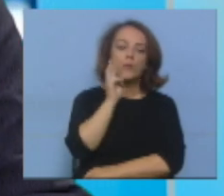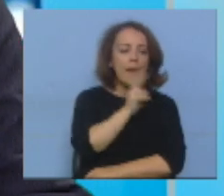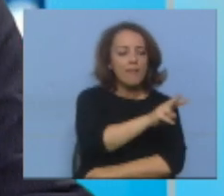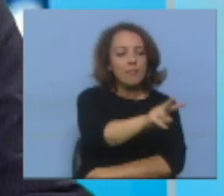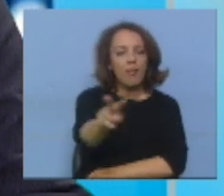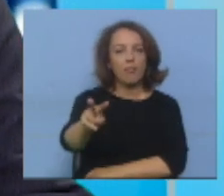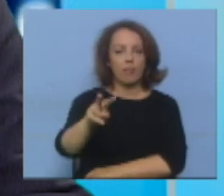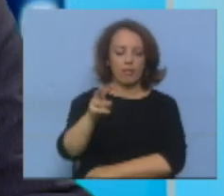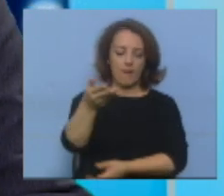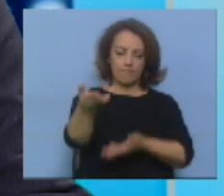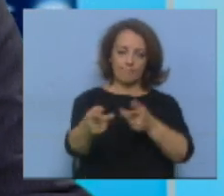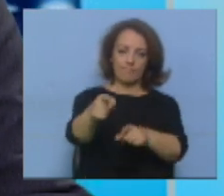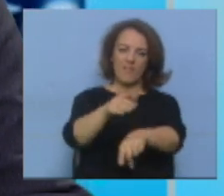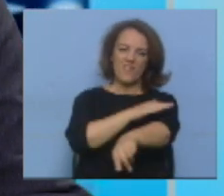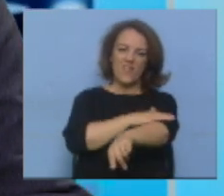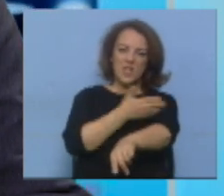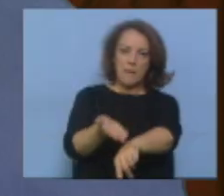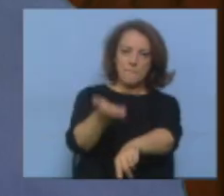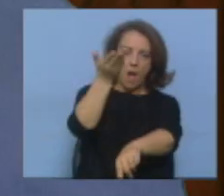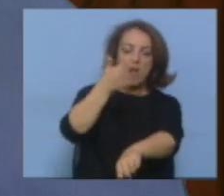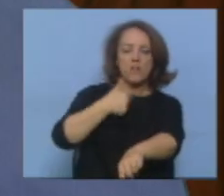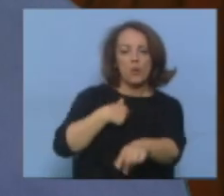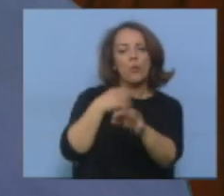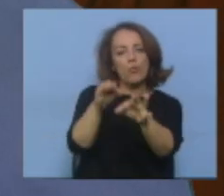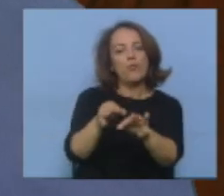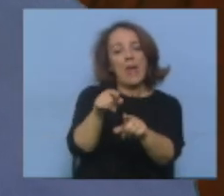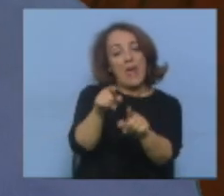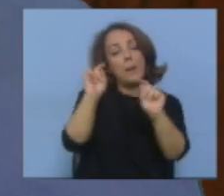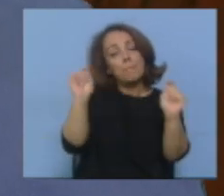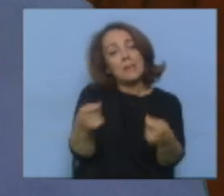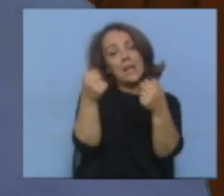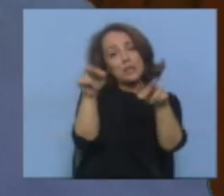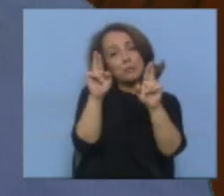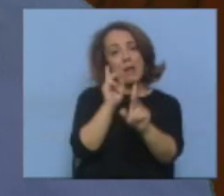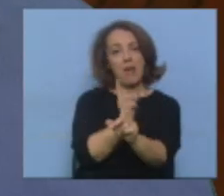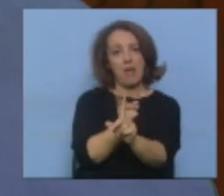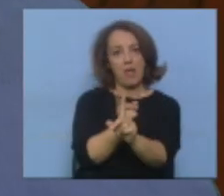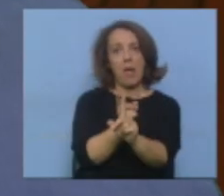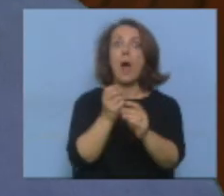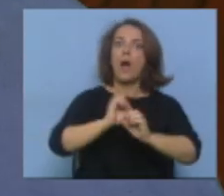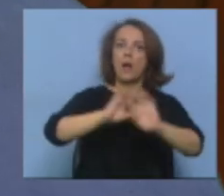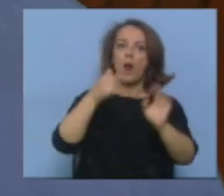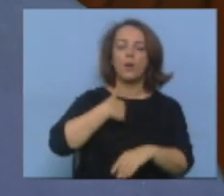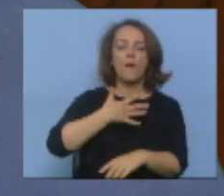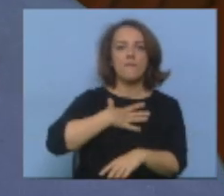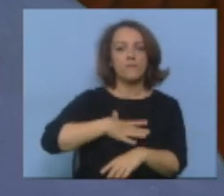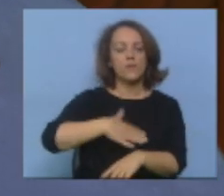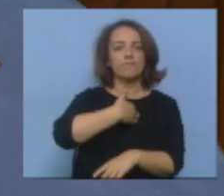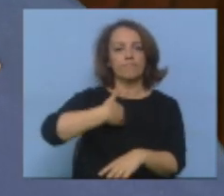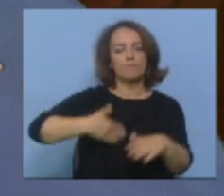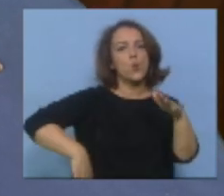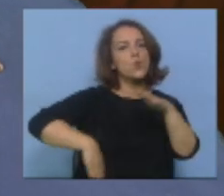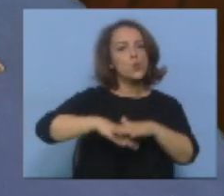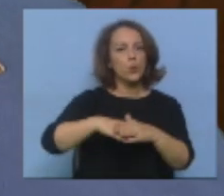frágil, eu acho que esse é o grande milagre que eu espero. Claro que eu quero que a cura aconteça, porque